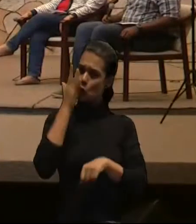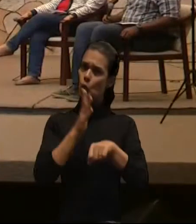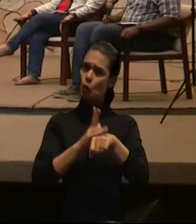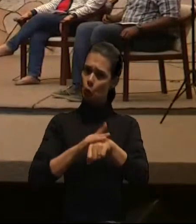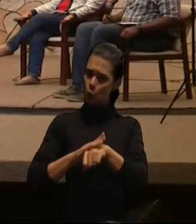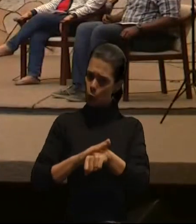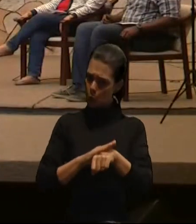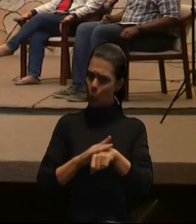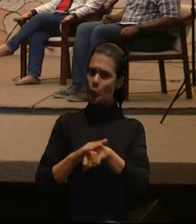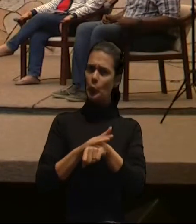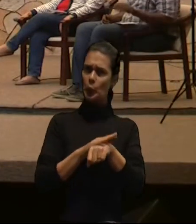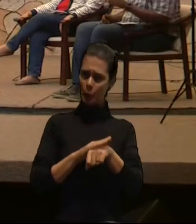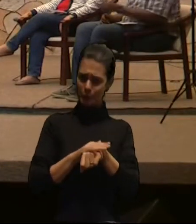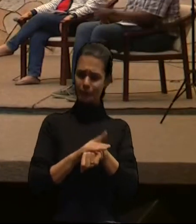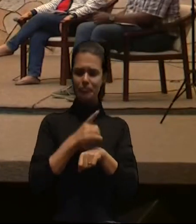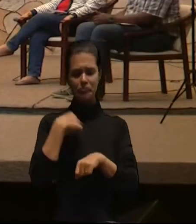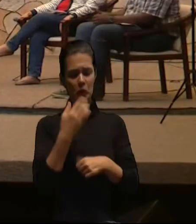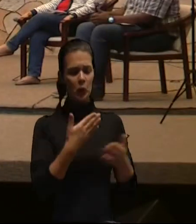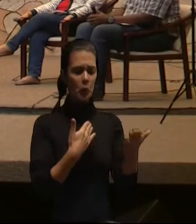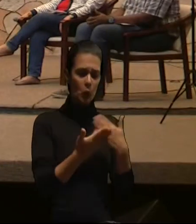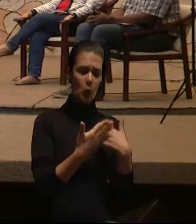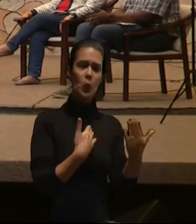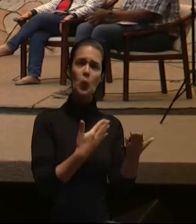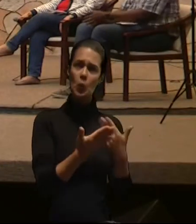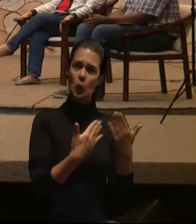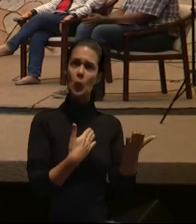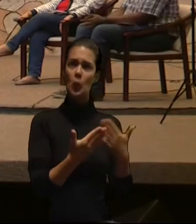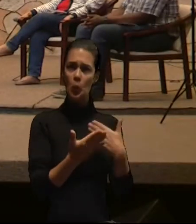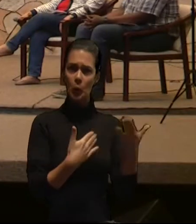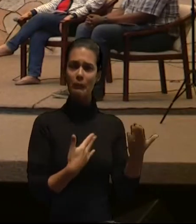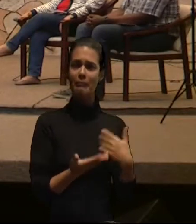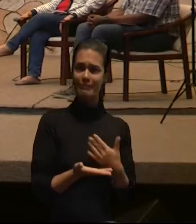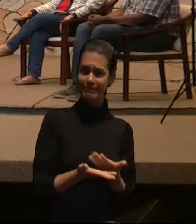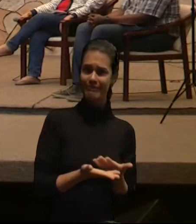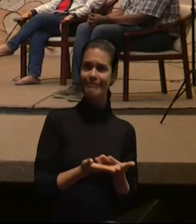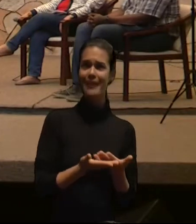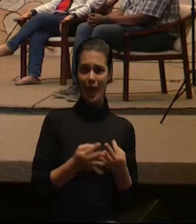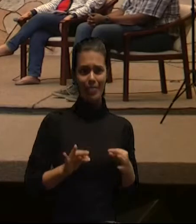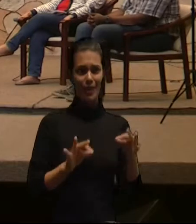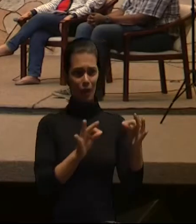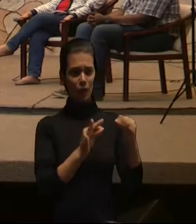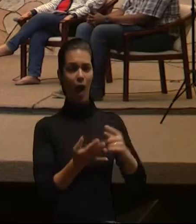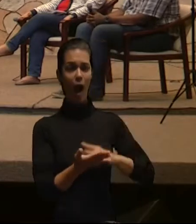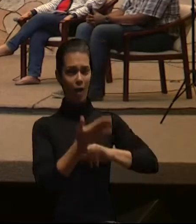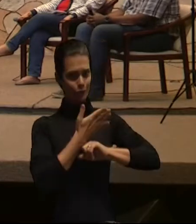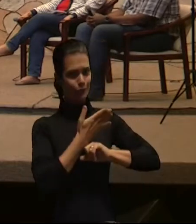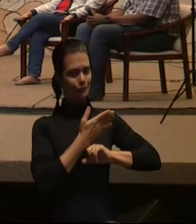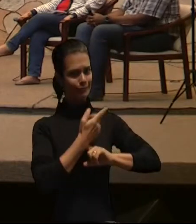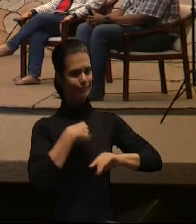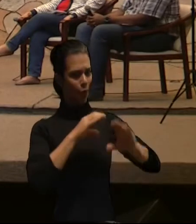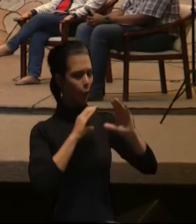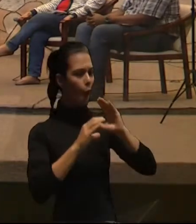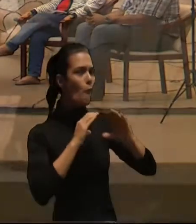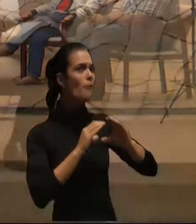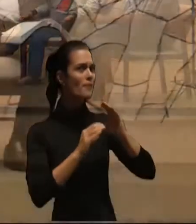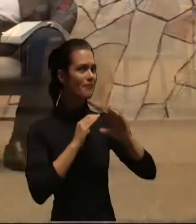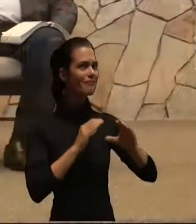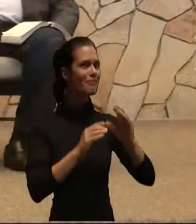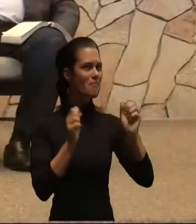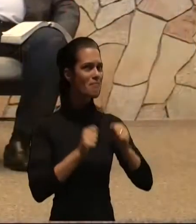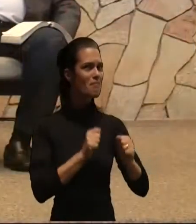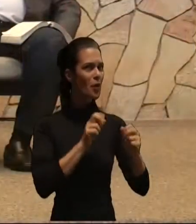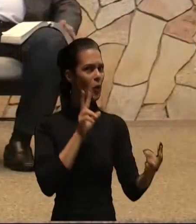conosco através desse privilégio que é o meio de comunicação hoje, podemos falar com nossos irmãos, vê-los